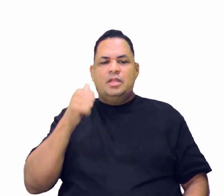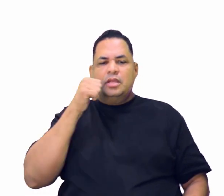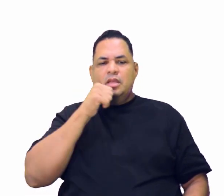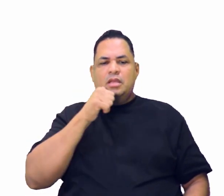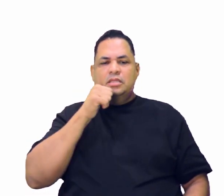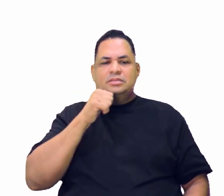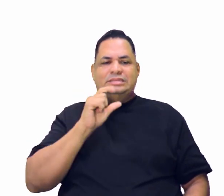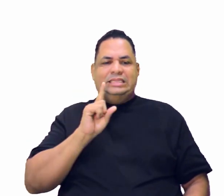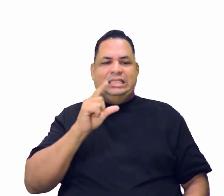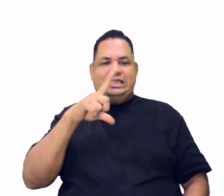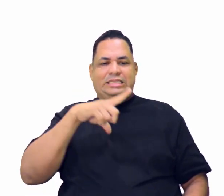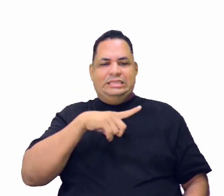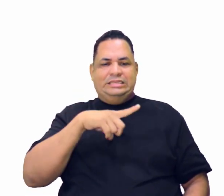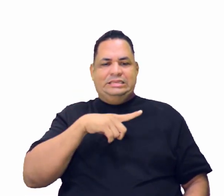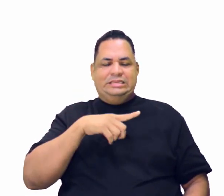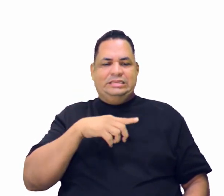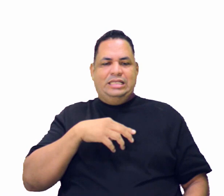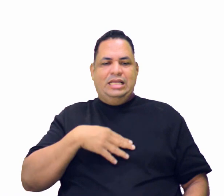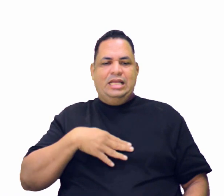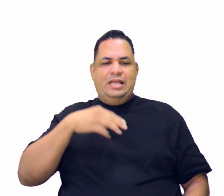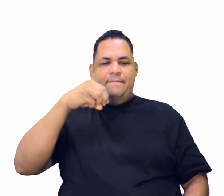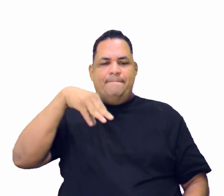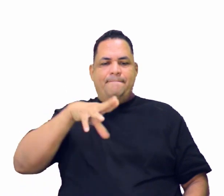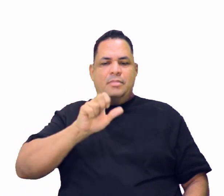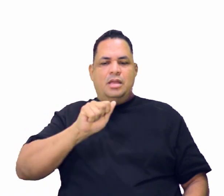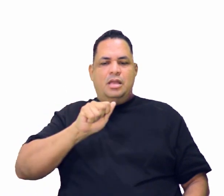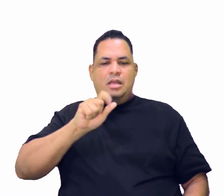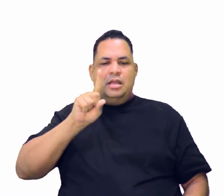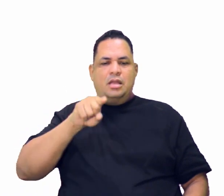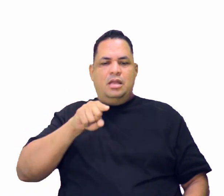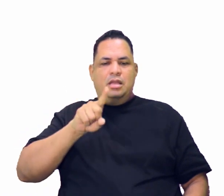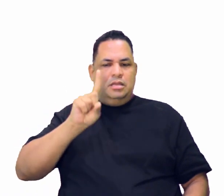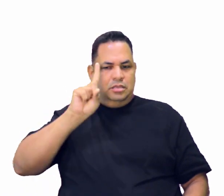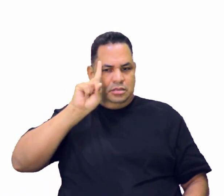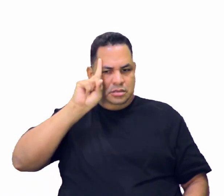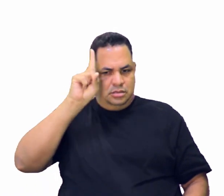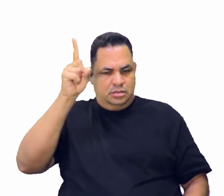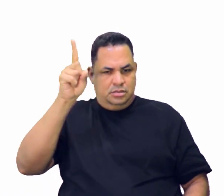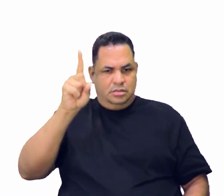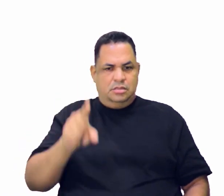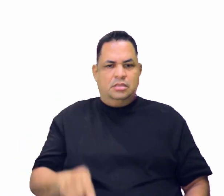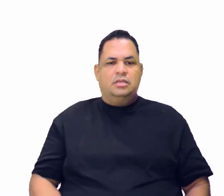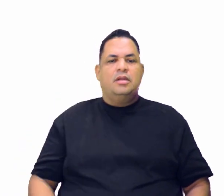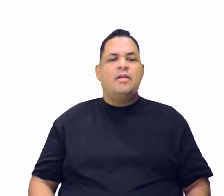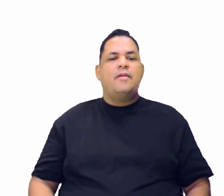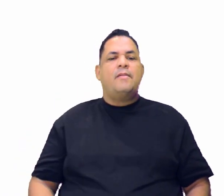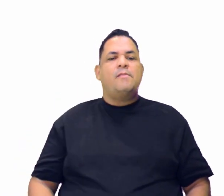Ele só tem mais ideias. Por que mais? Ó, aqui, ó.